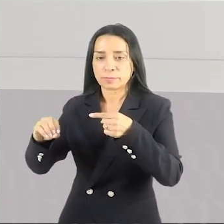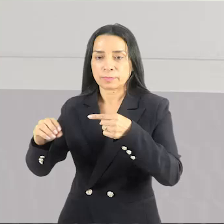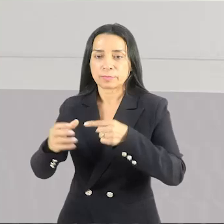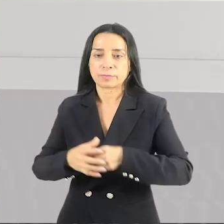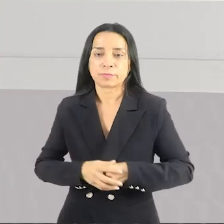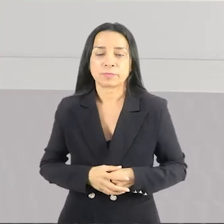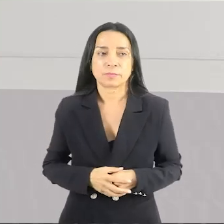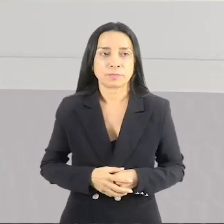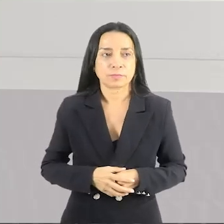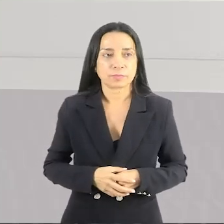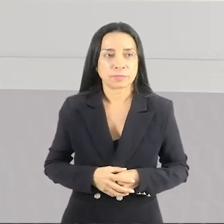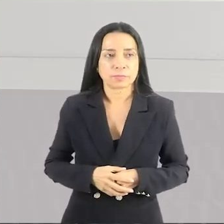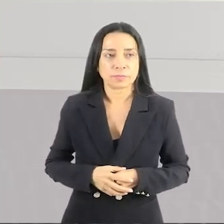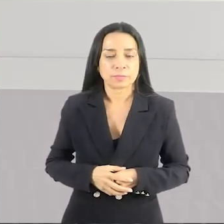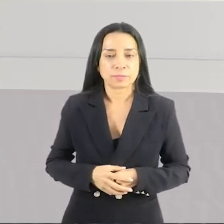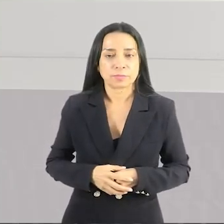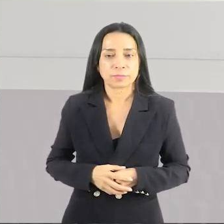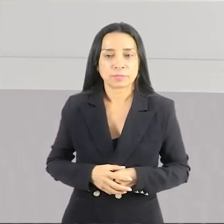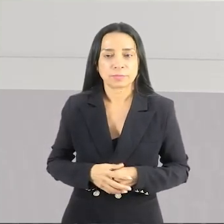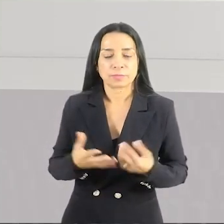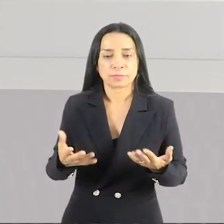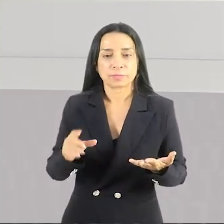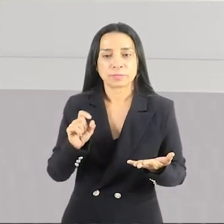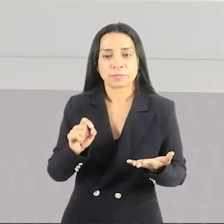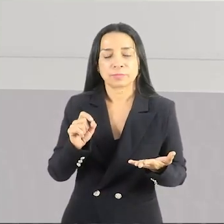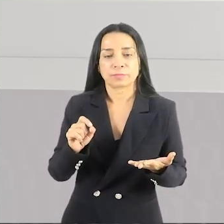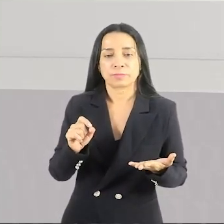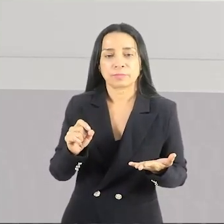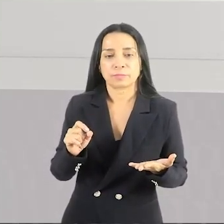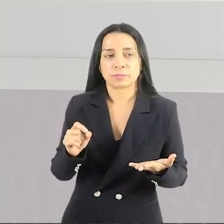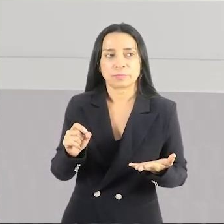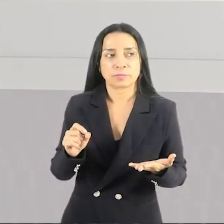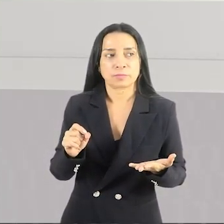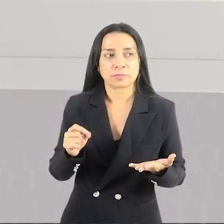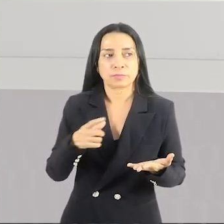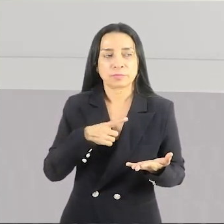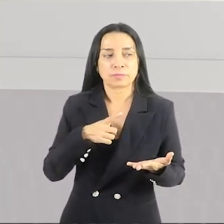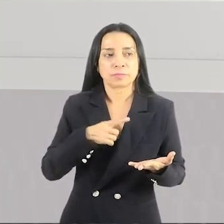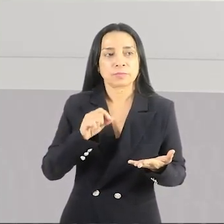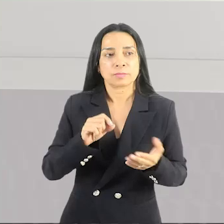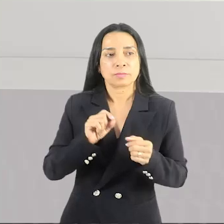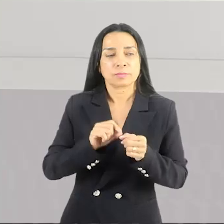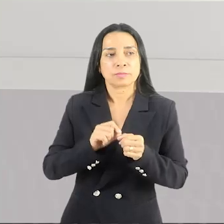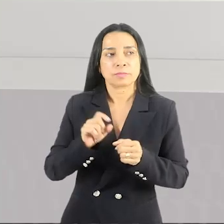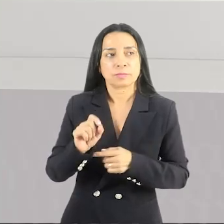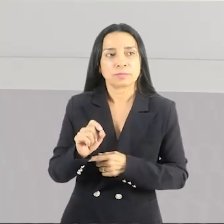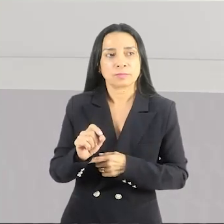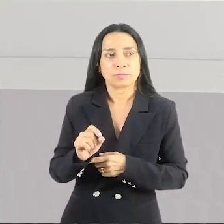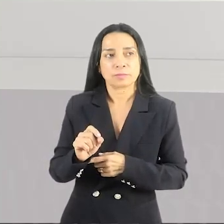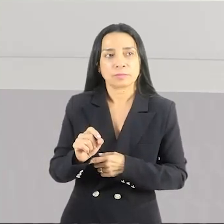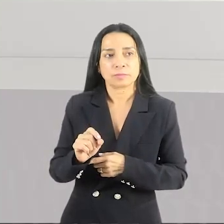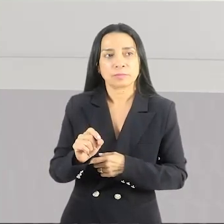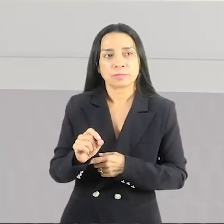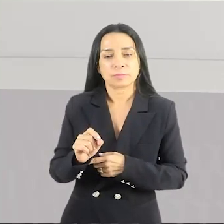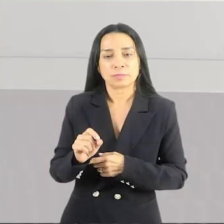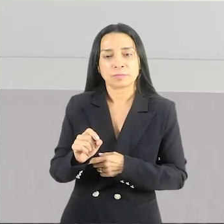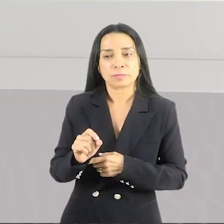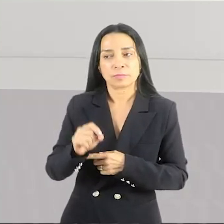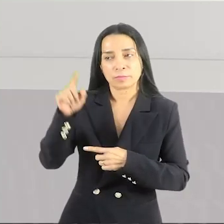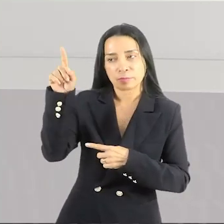Dividido por 100. É isso, faz esse somatório, dividir aí por 100. Aí você pode fazer o quê? Você pode